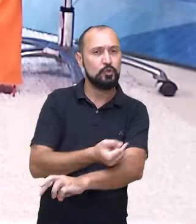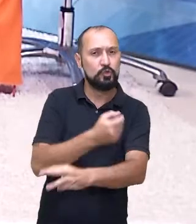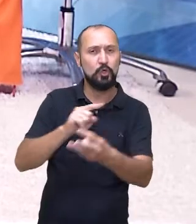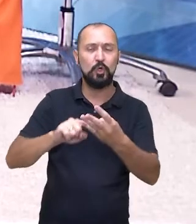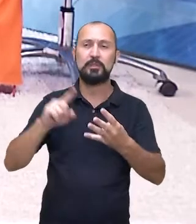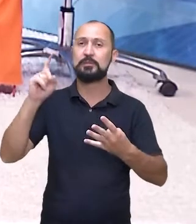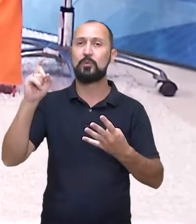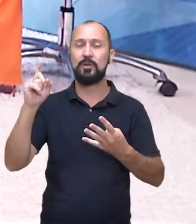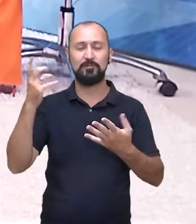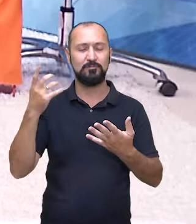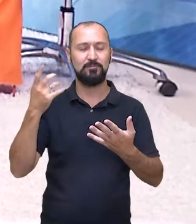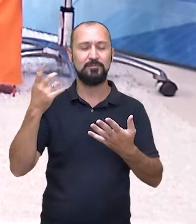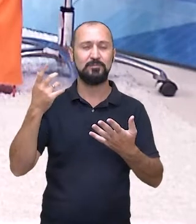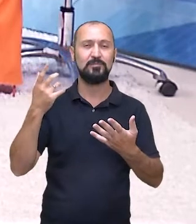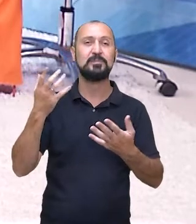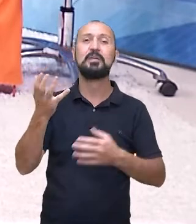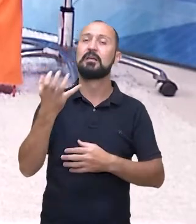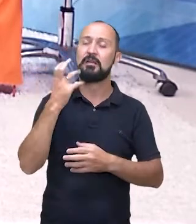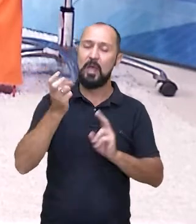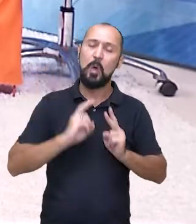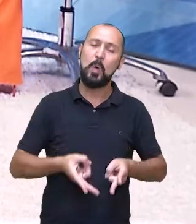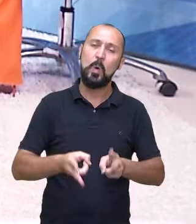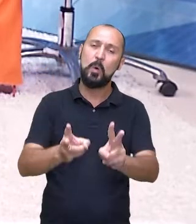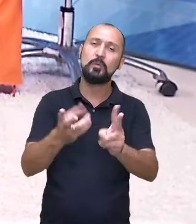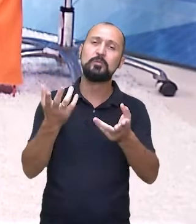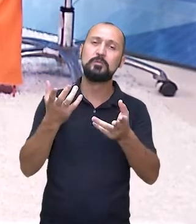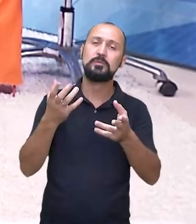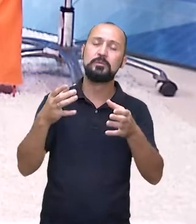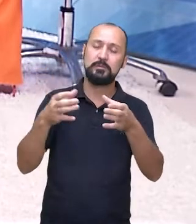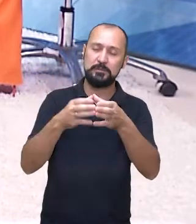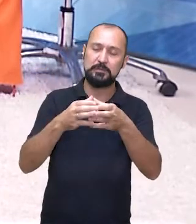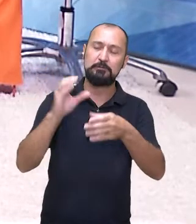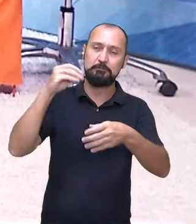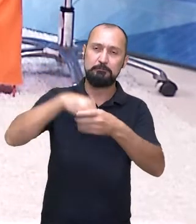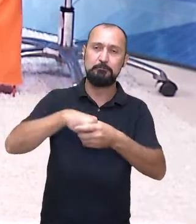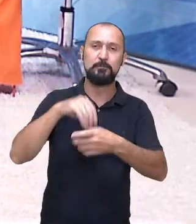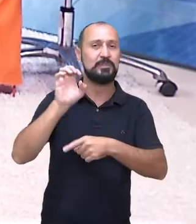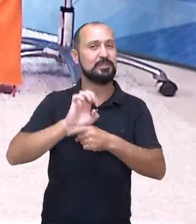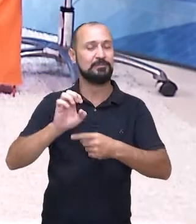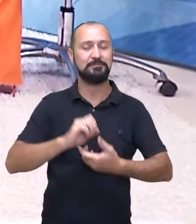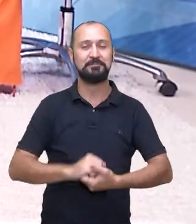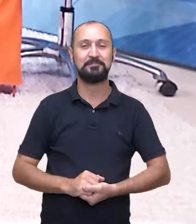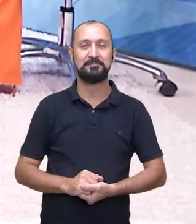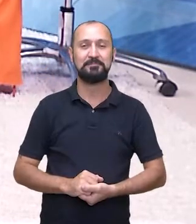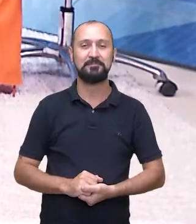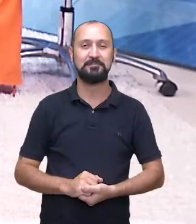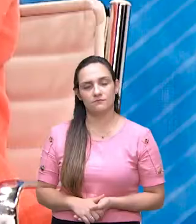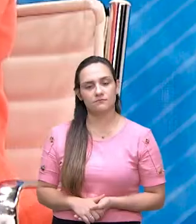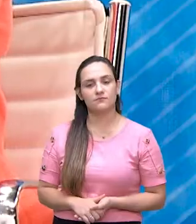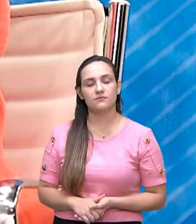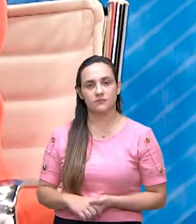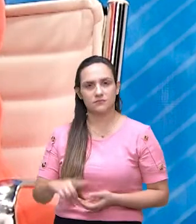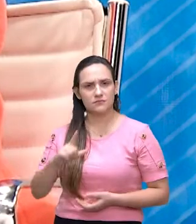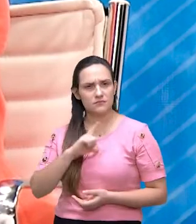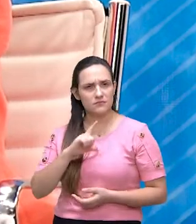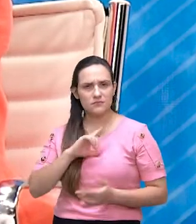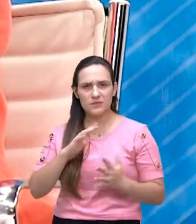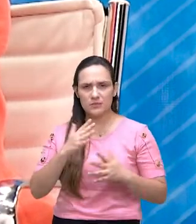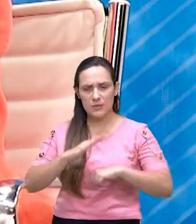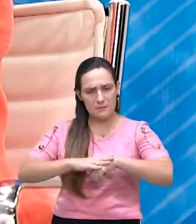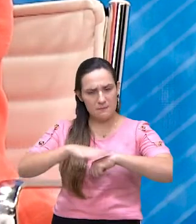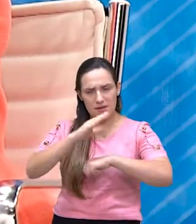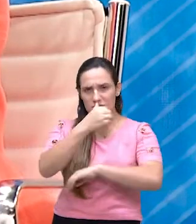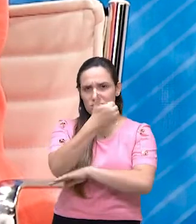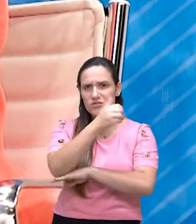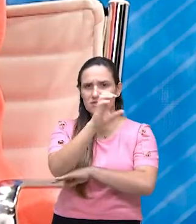em em boas coxim Jardim Dourados e queremos seguir aí em todos os nossos status mais de